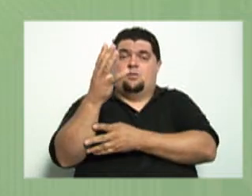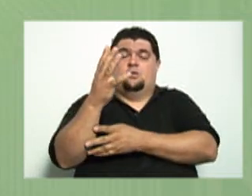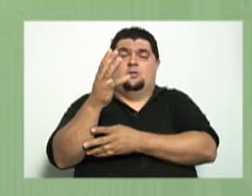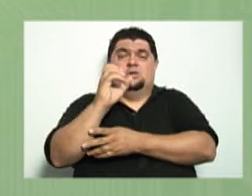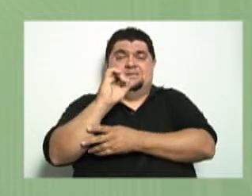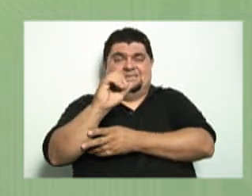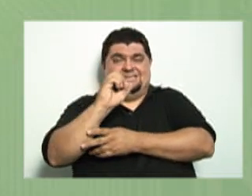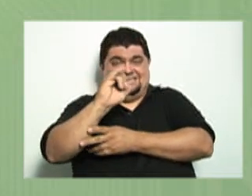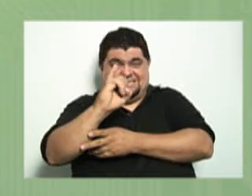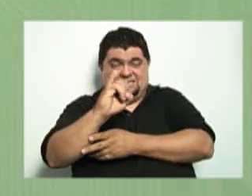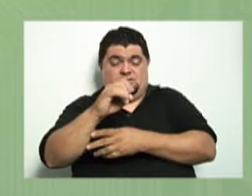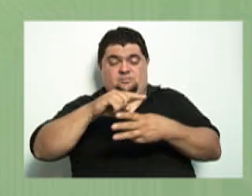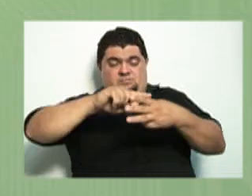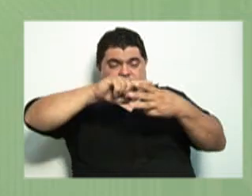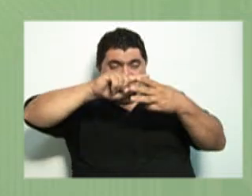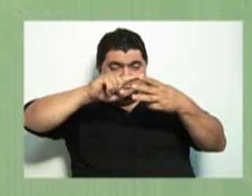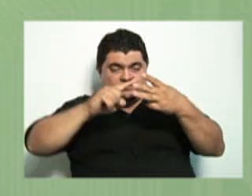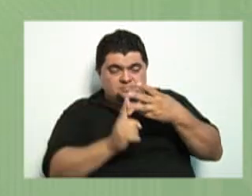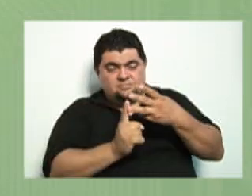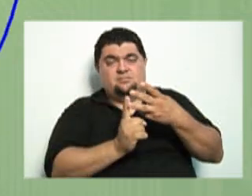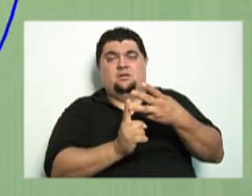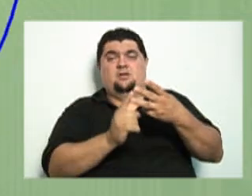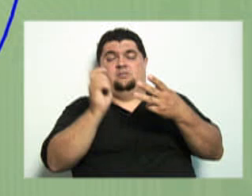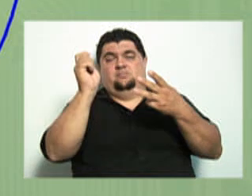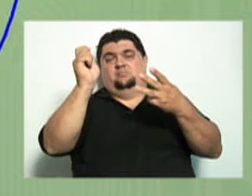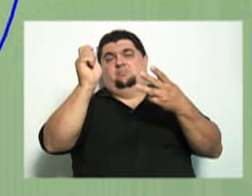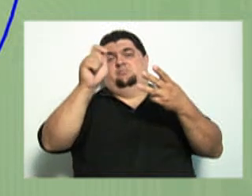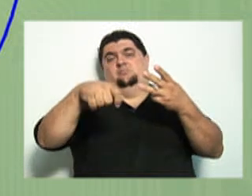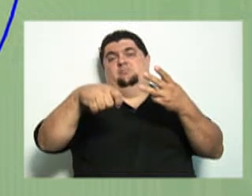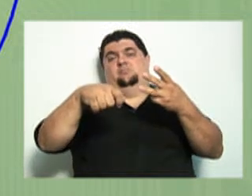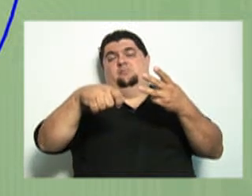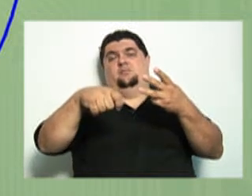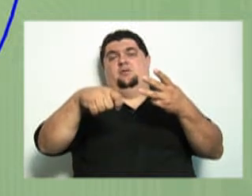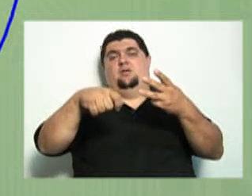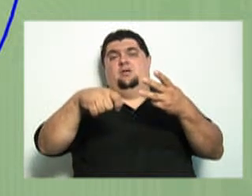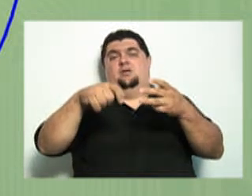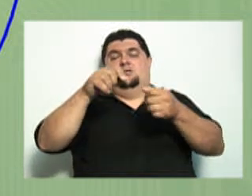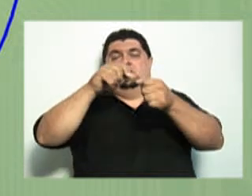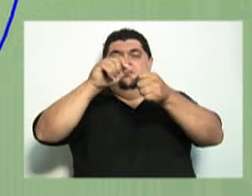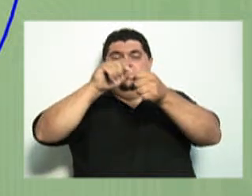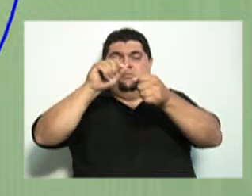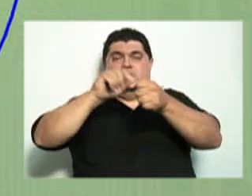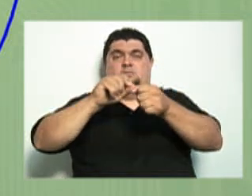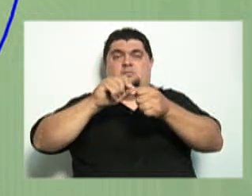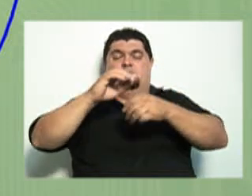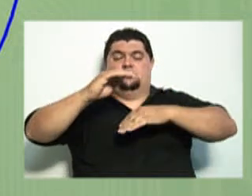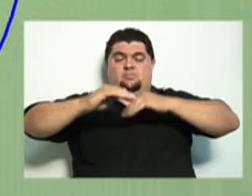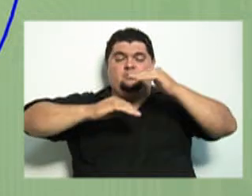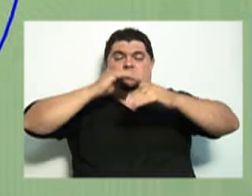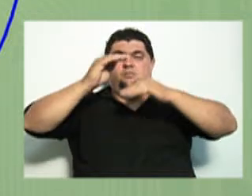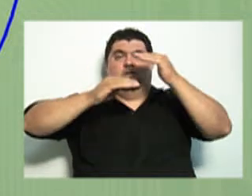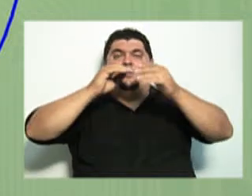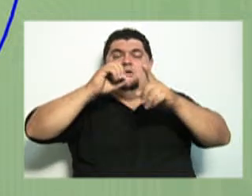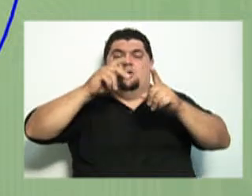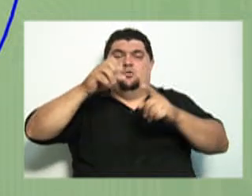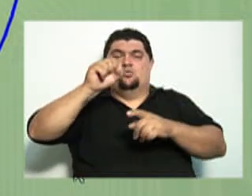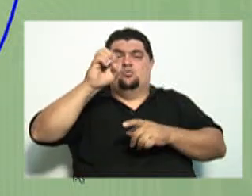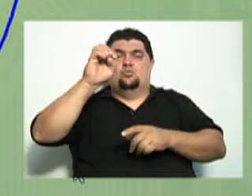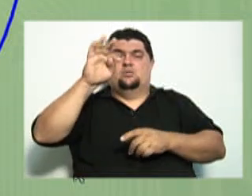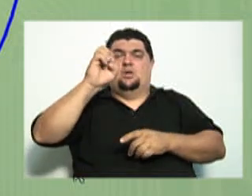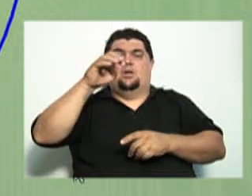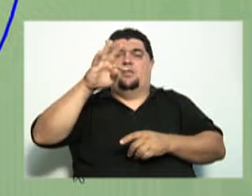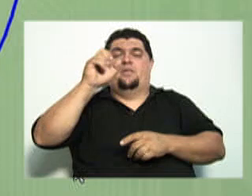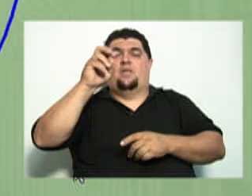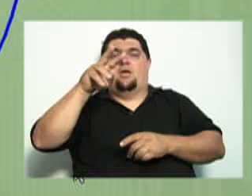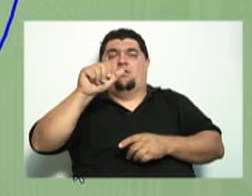tem esses 3 tipos de desenvolvimento é que nós temos o que a gente chama de desenvolvimento sustentável.